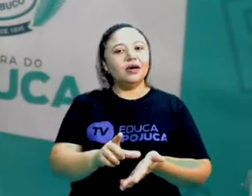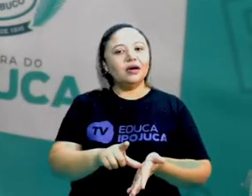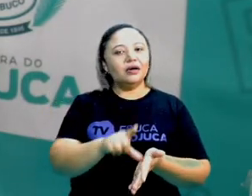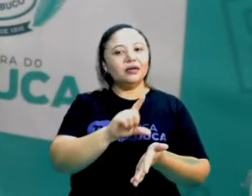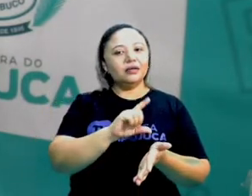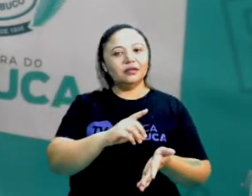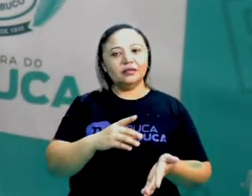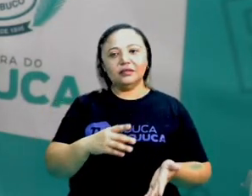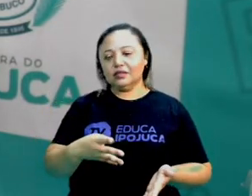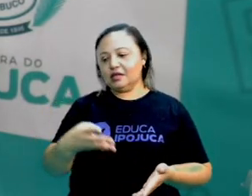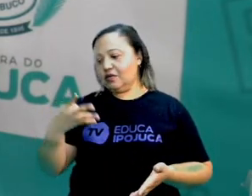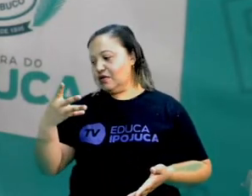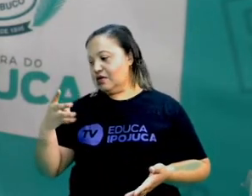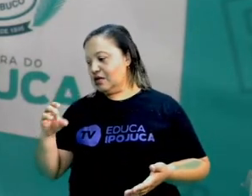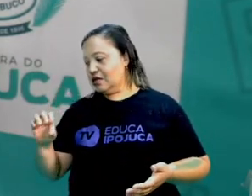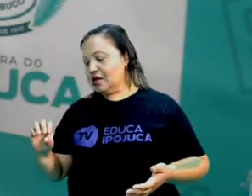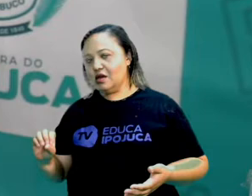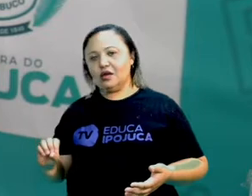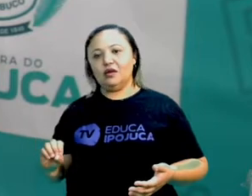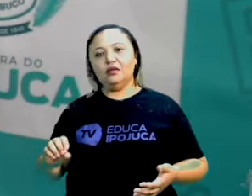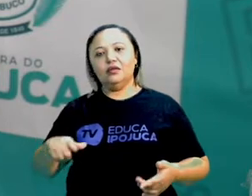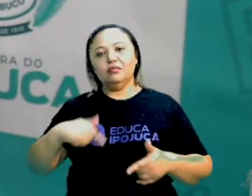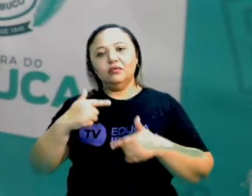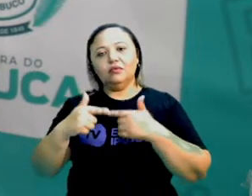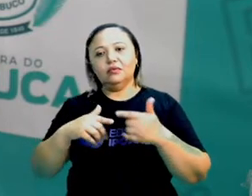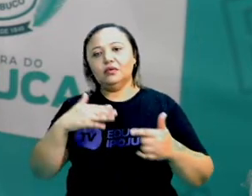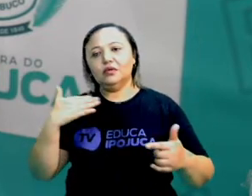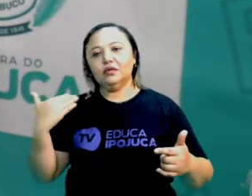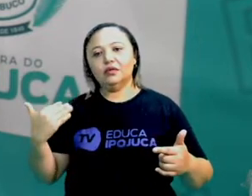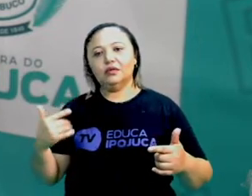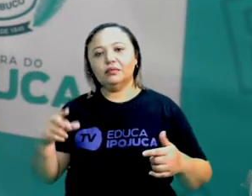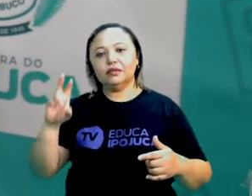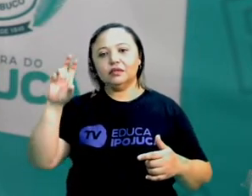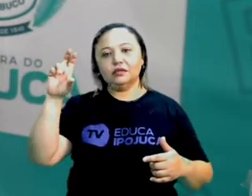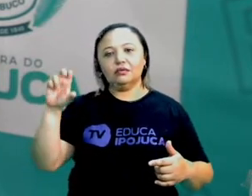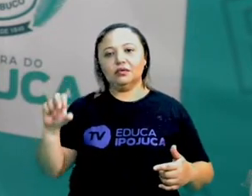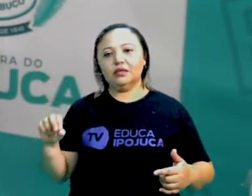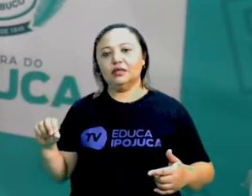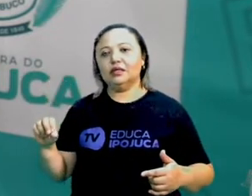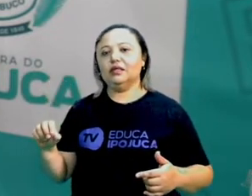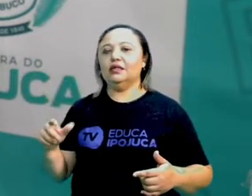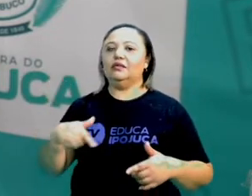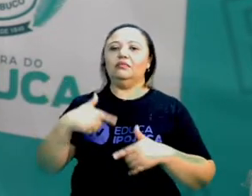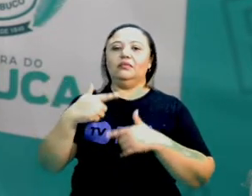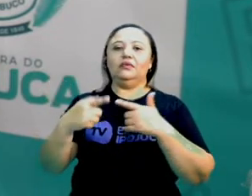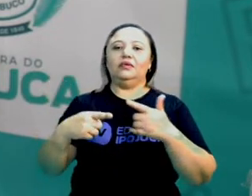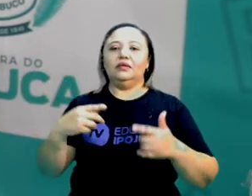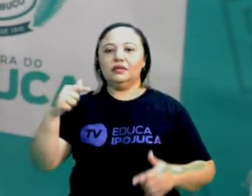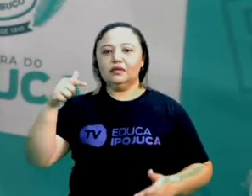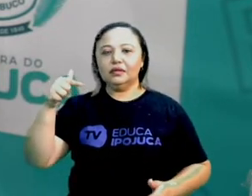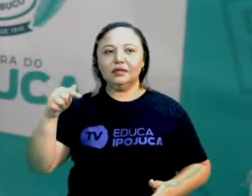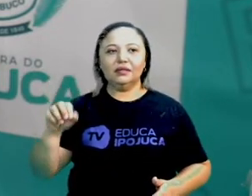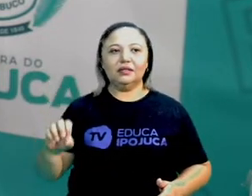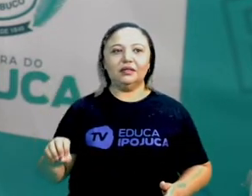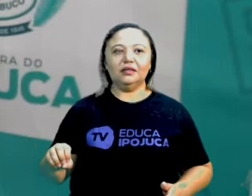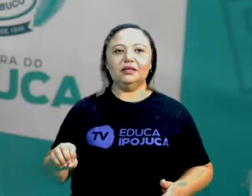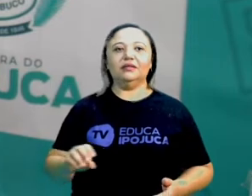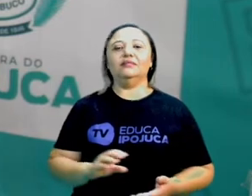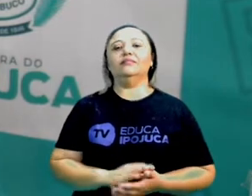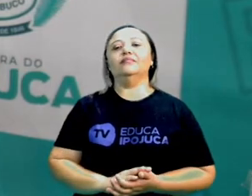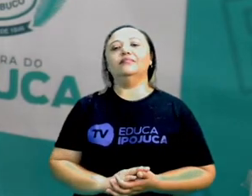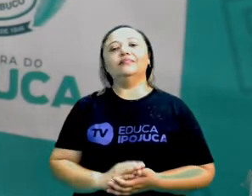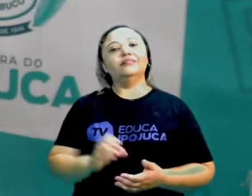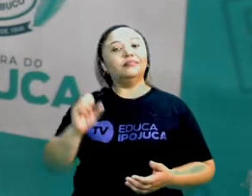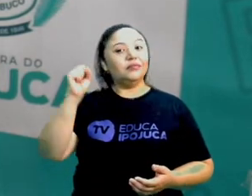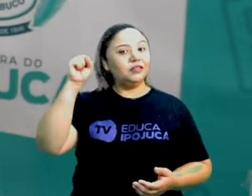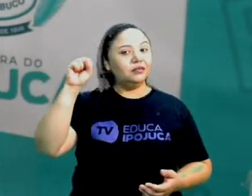passar 55. Aqui viviam 50, foi para 50, aqui quase, ó. Lá na Oceania foi para 80